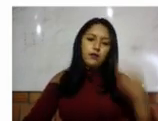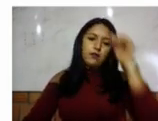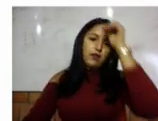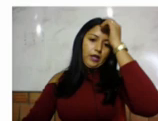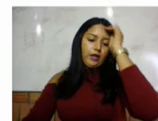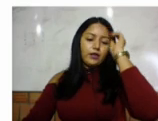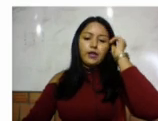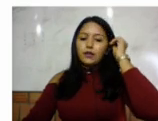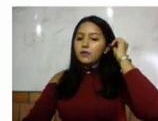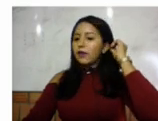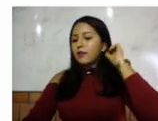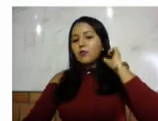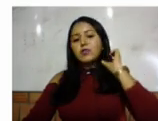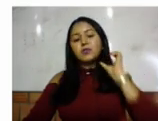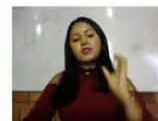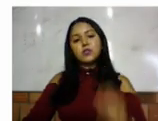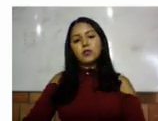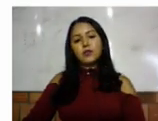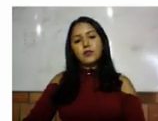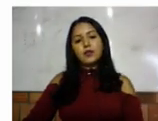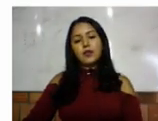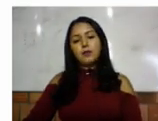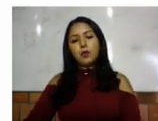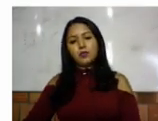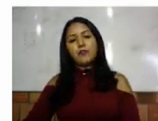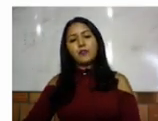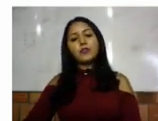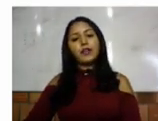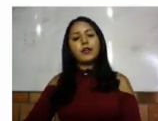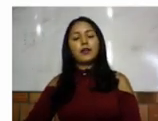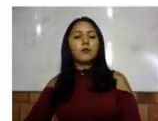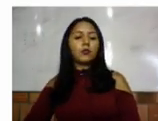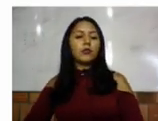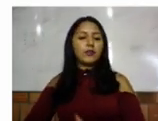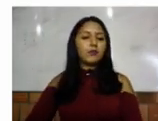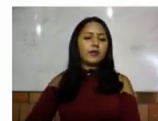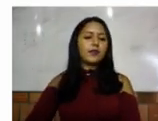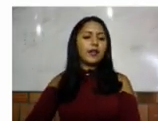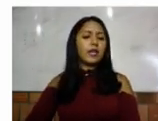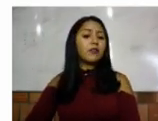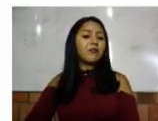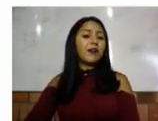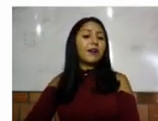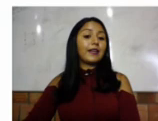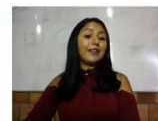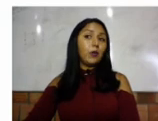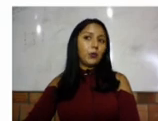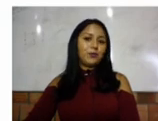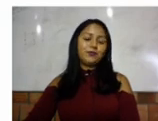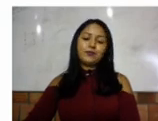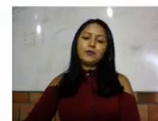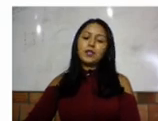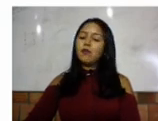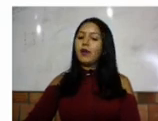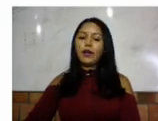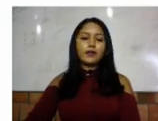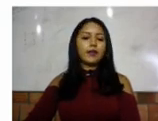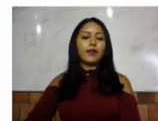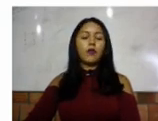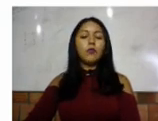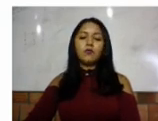tem fronteira é que às vezes algumas pessoas que moram na fronteira tem muito contato com brasileiro fala e o